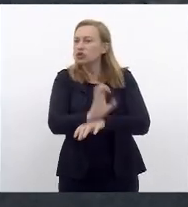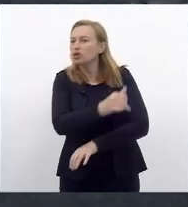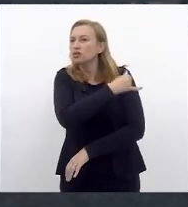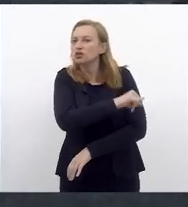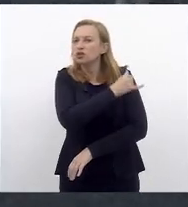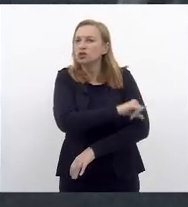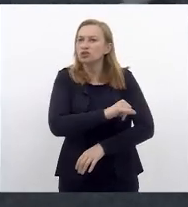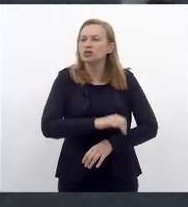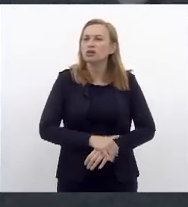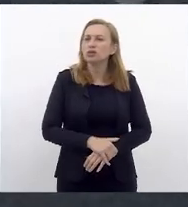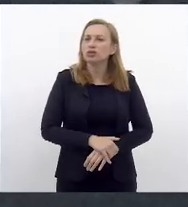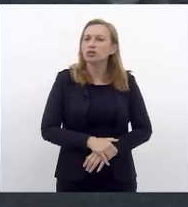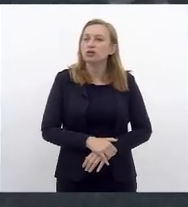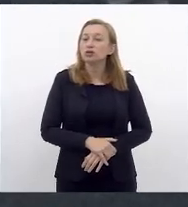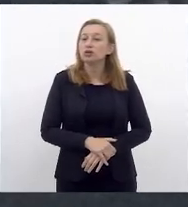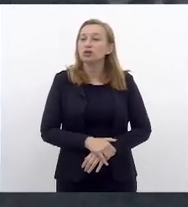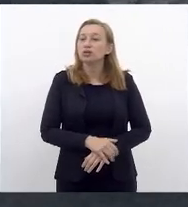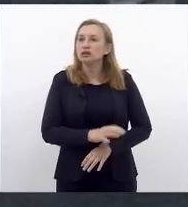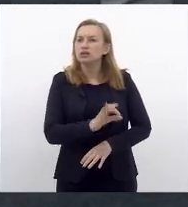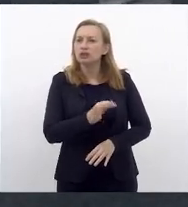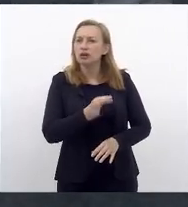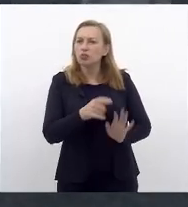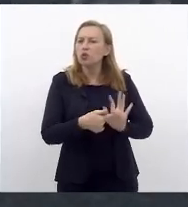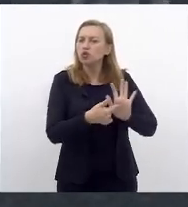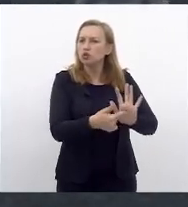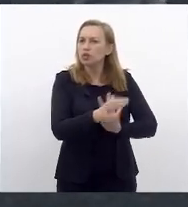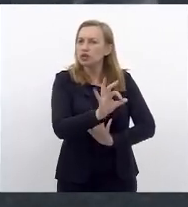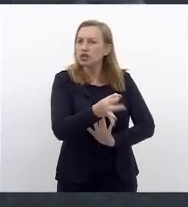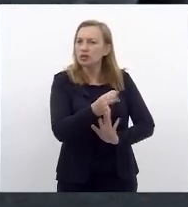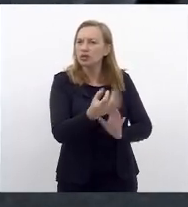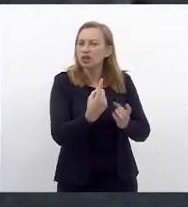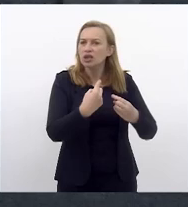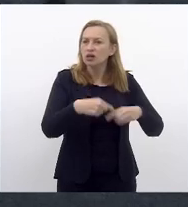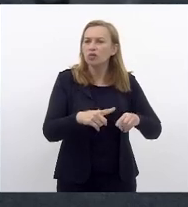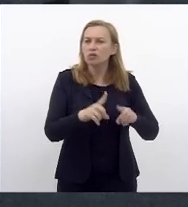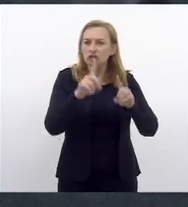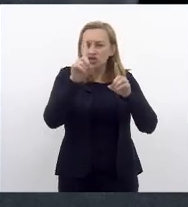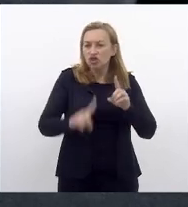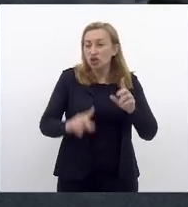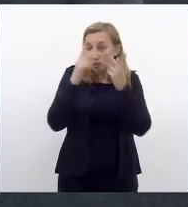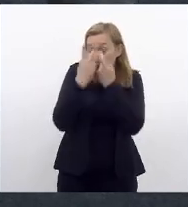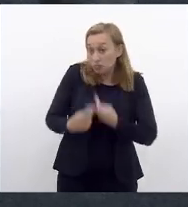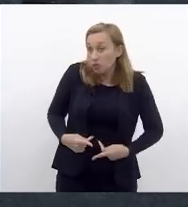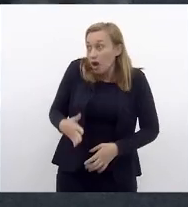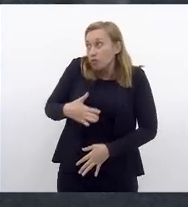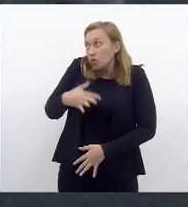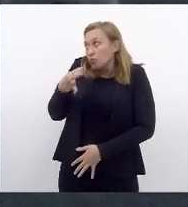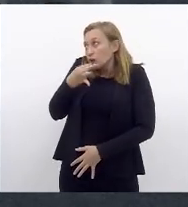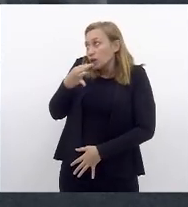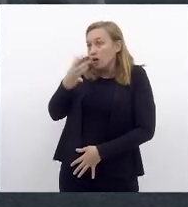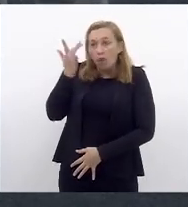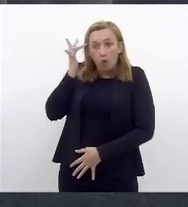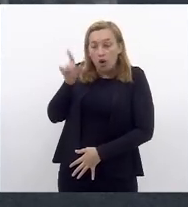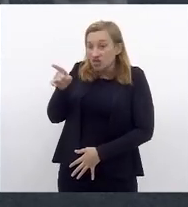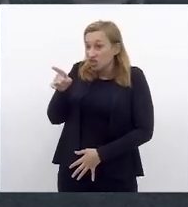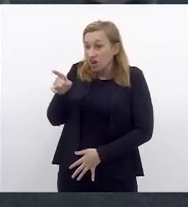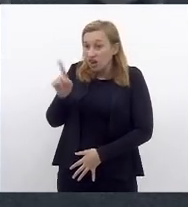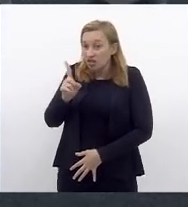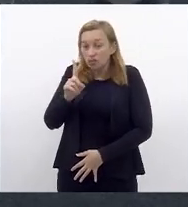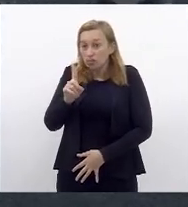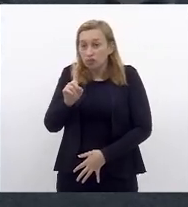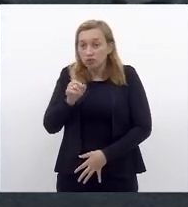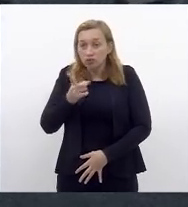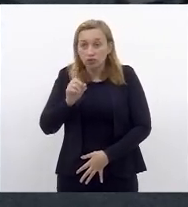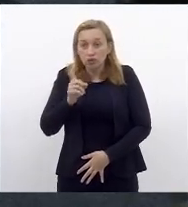declarou veementemente que cometeu uma afronta aos direitos humanos nas redes sociais. Portanto, na minha percepção, eu acho que ela não estava, considero que ela não